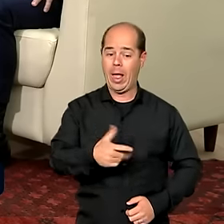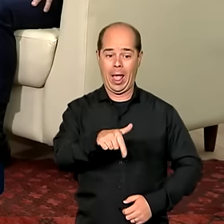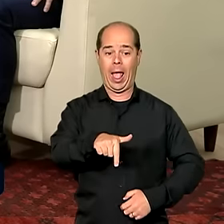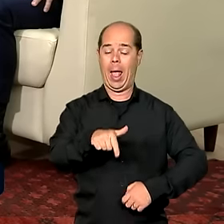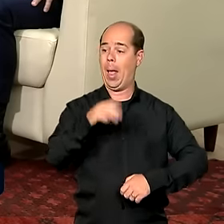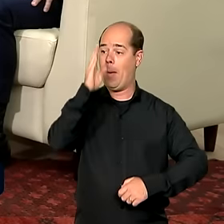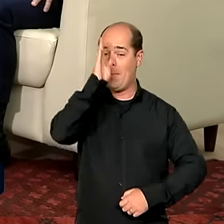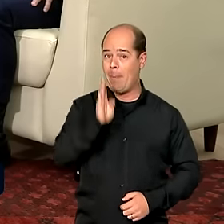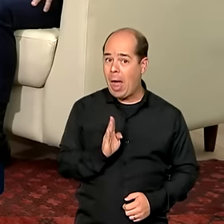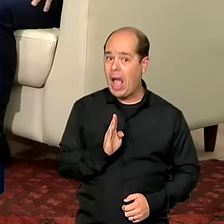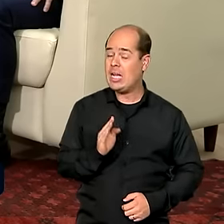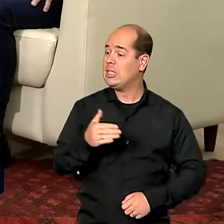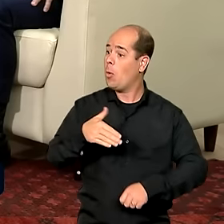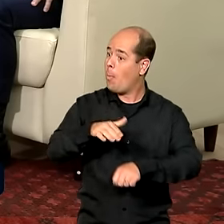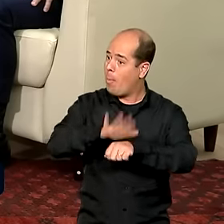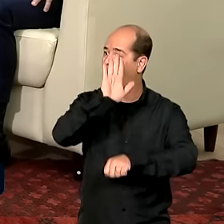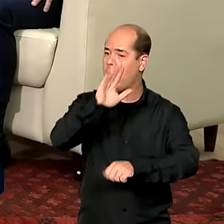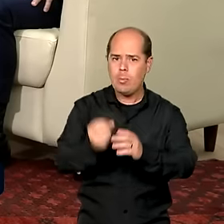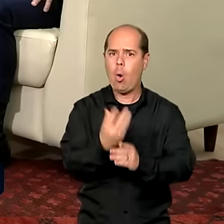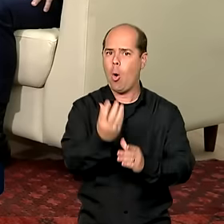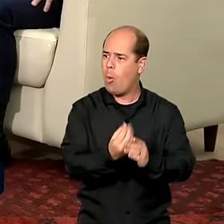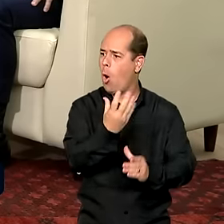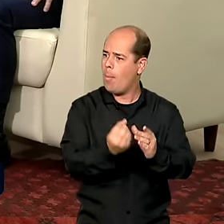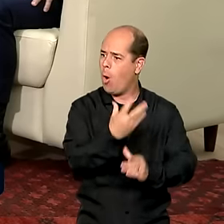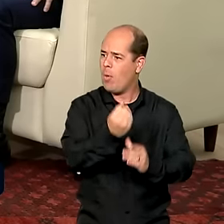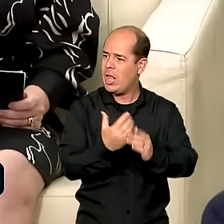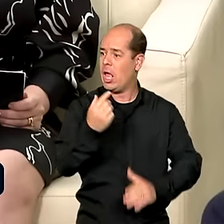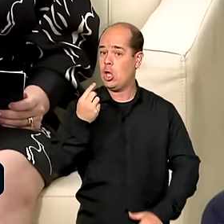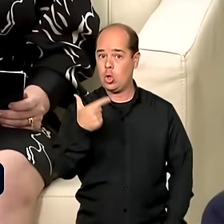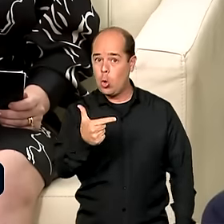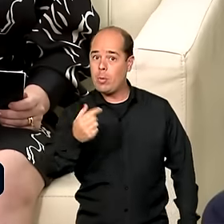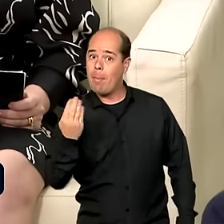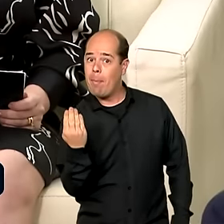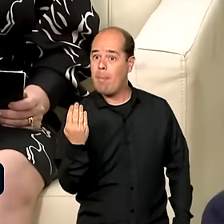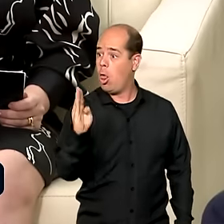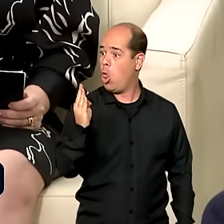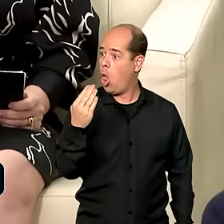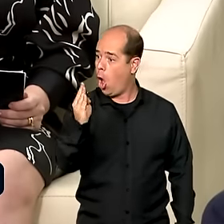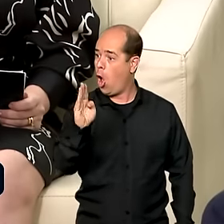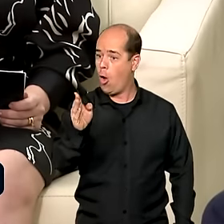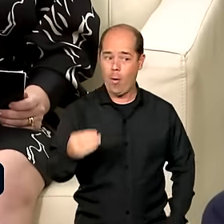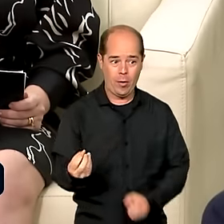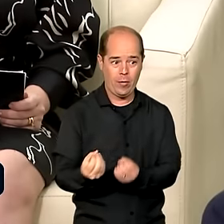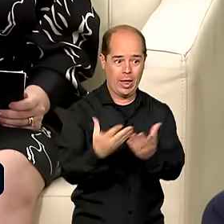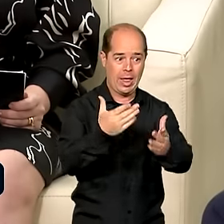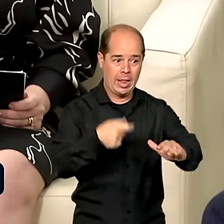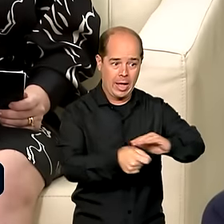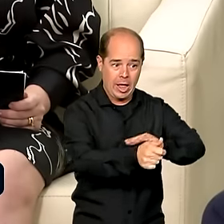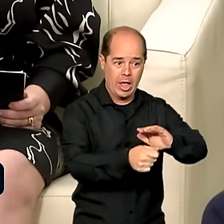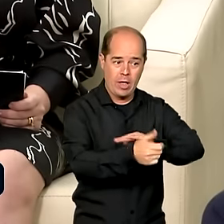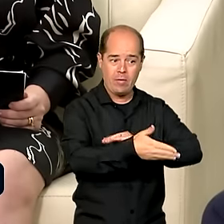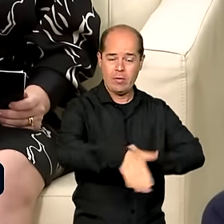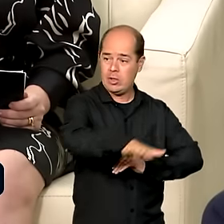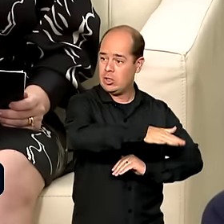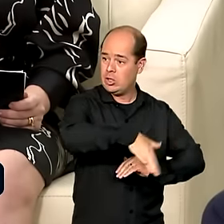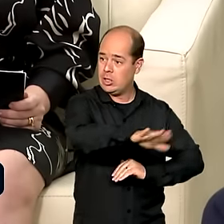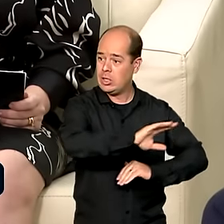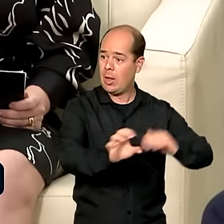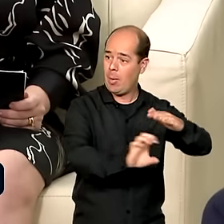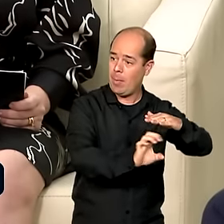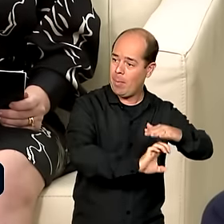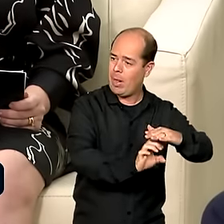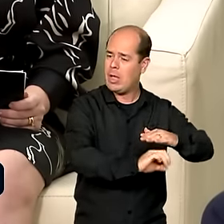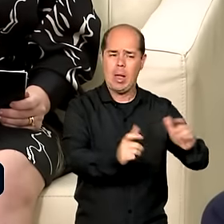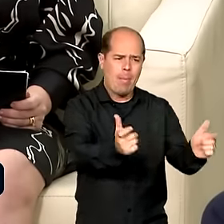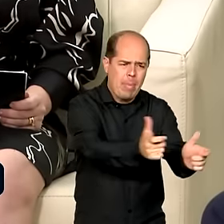paraa inovação tecnológica e digital das pequenas e médias indústrias né Essa é uma aposta para aquecer a parte Inicial intermediária